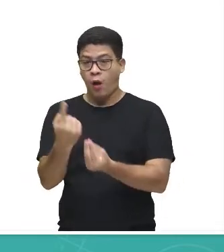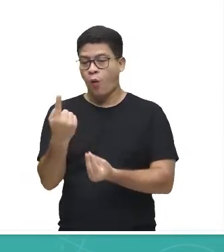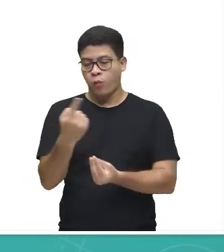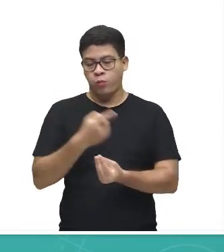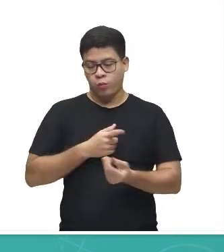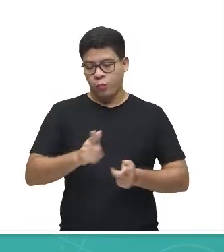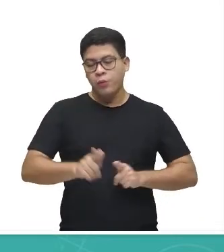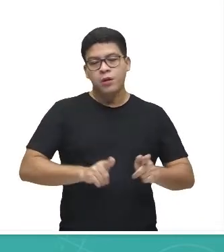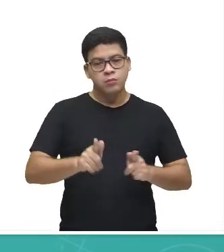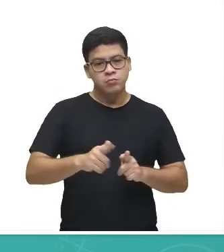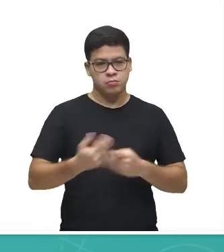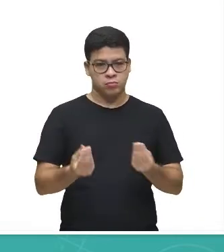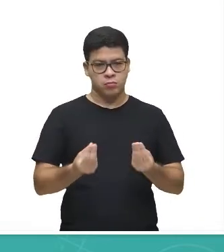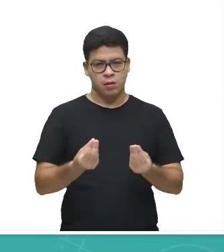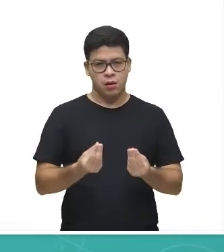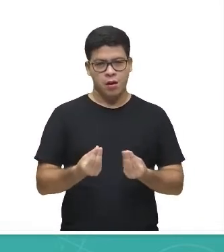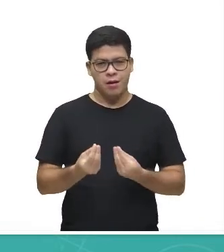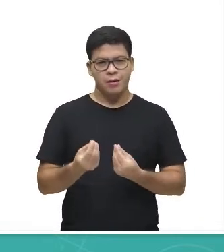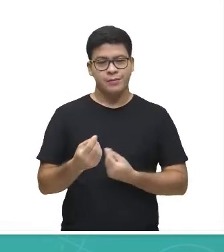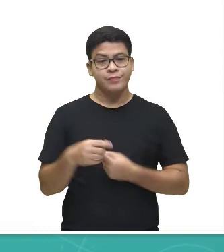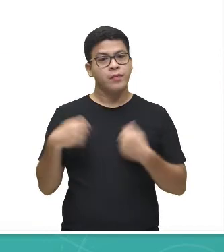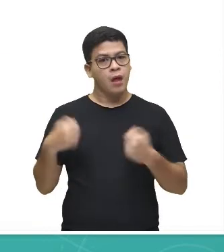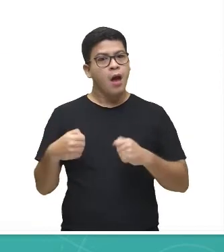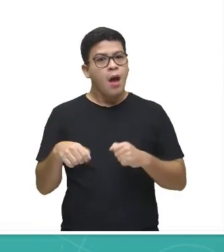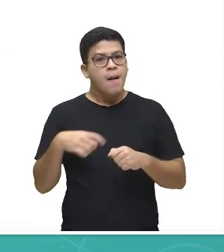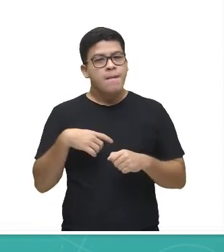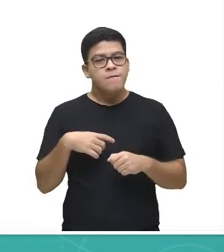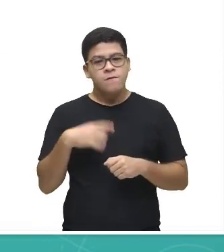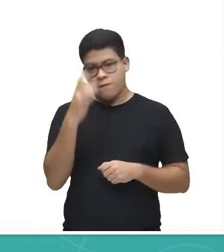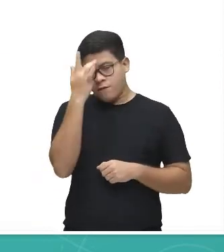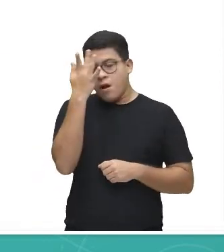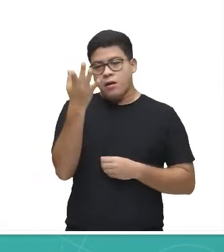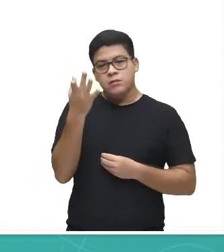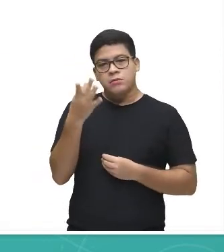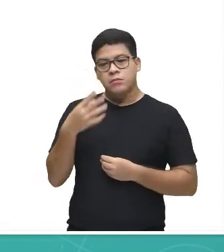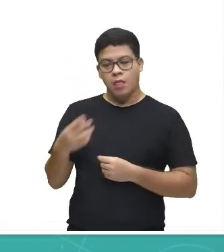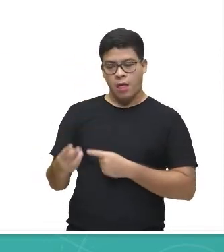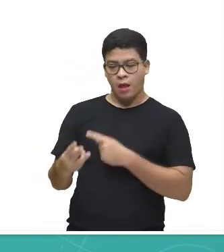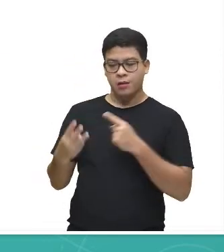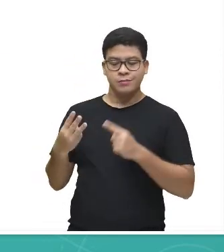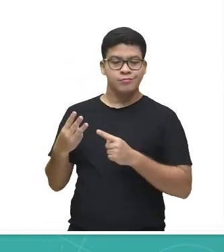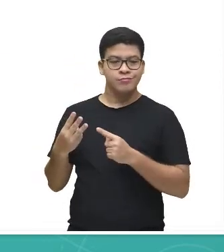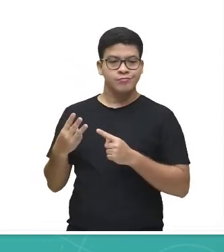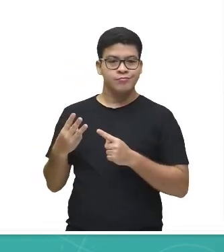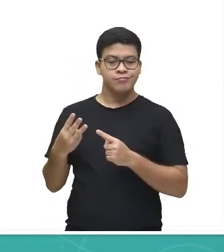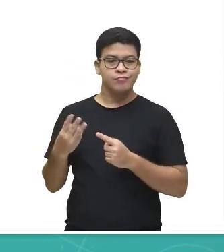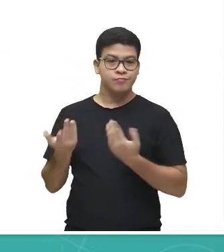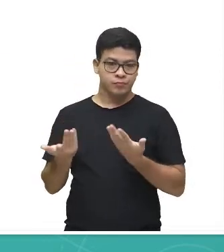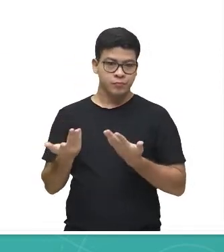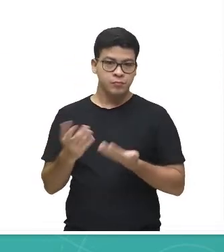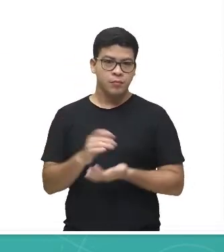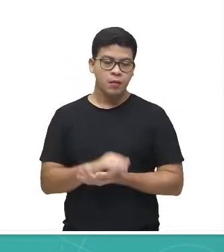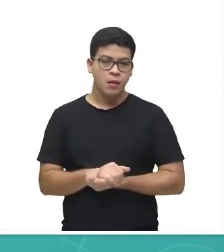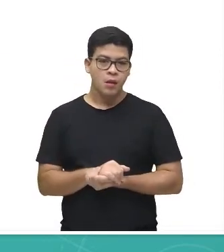não é difícil perceber que Joãozinho ficou com 3 carrinhos. Então, vejo que na próxima cartela nós já